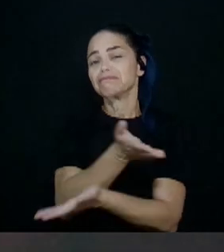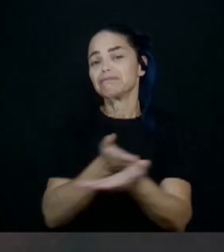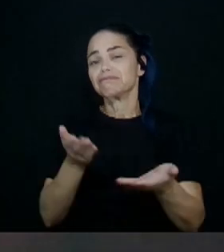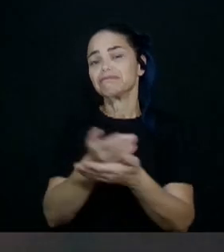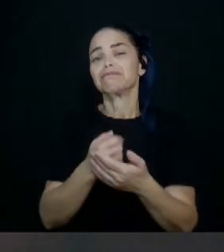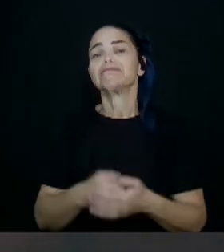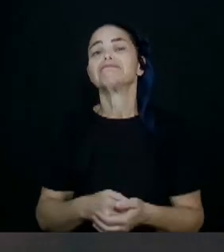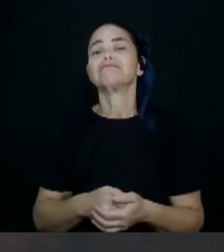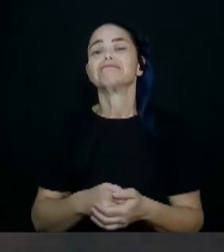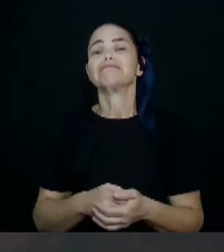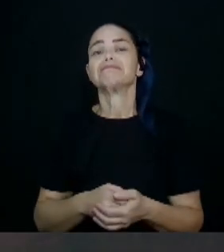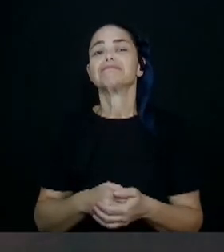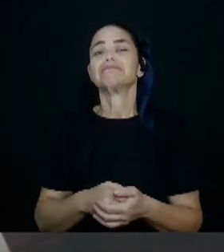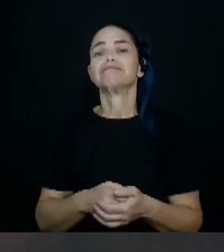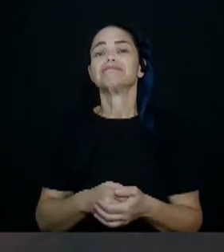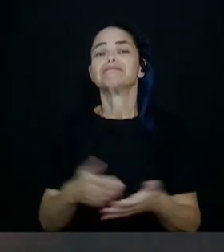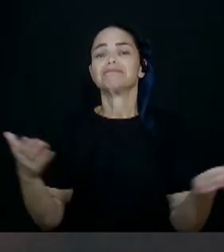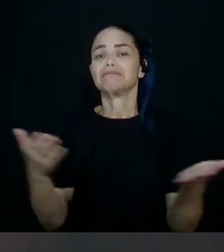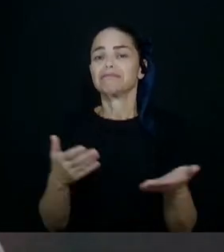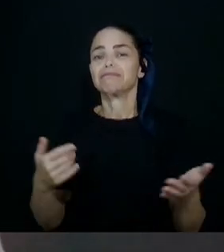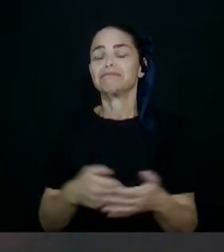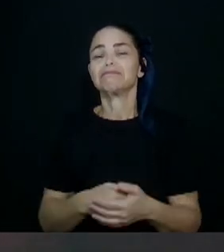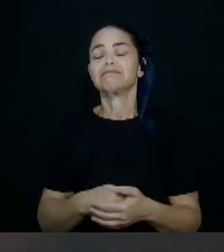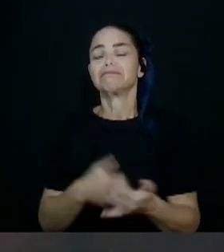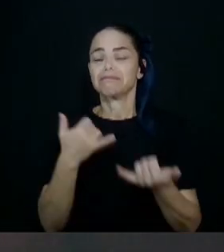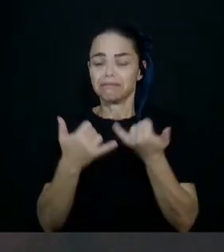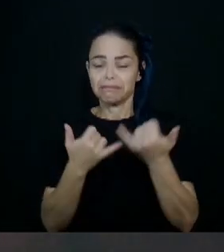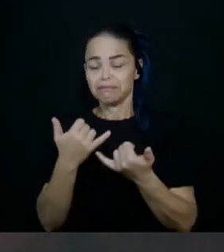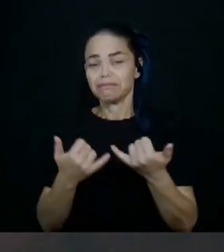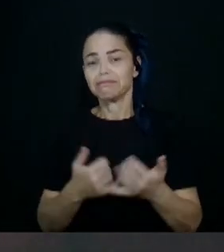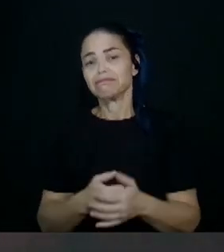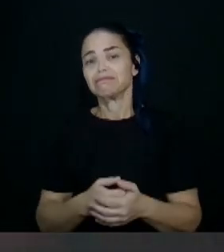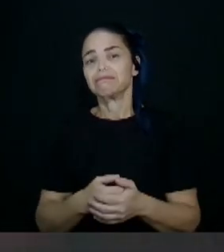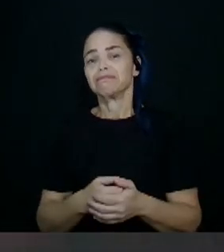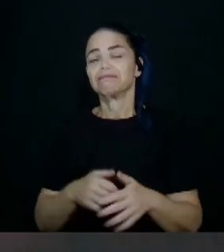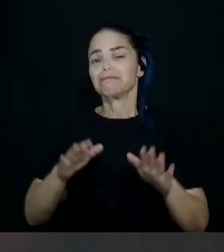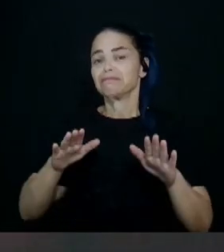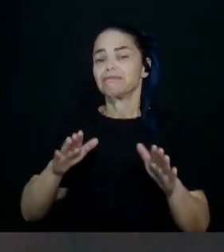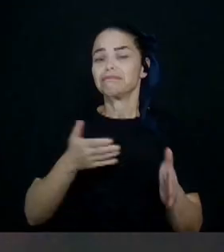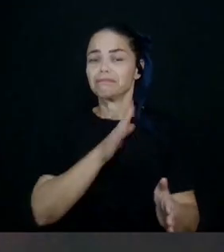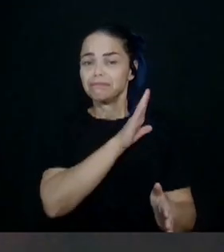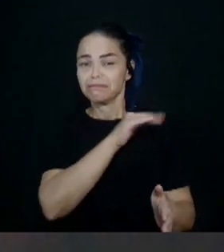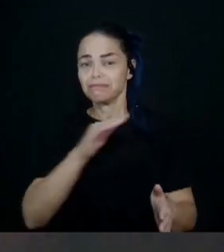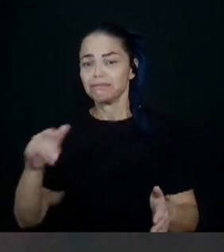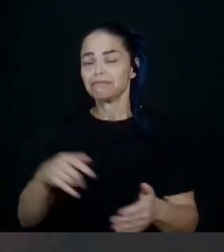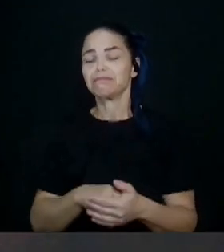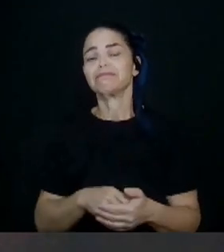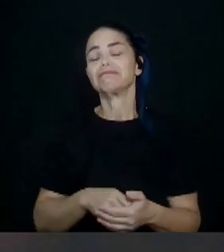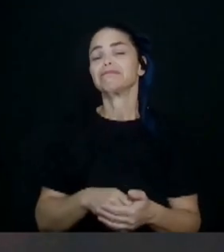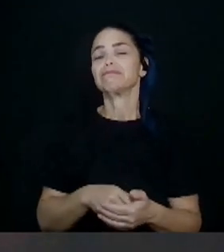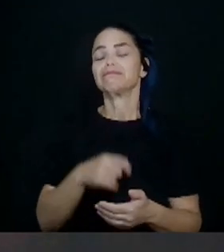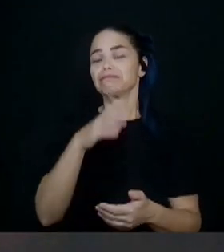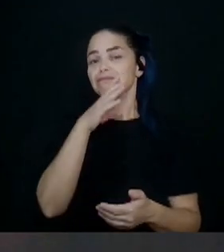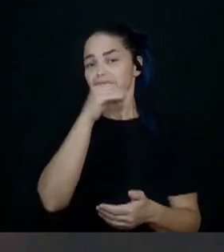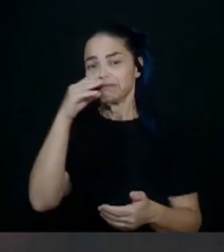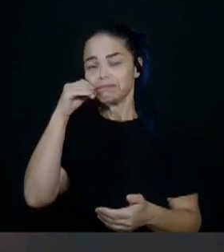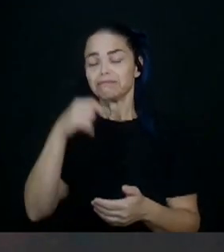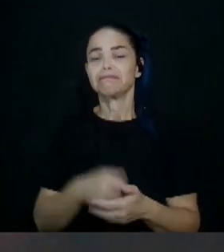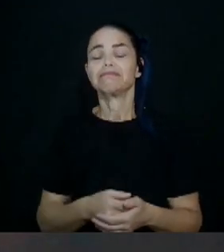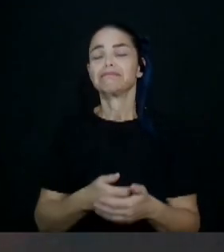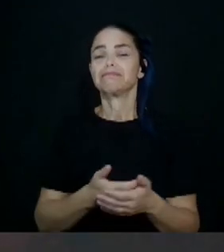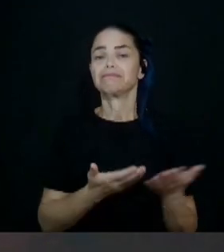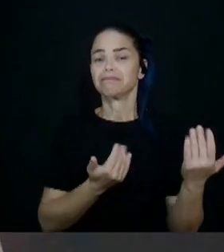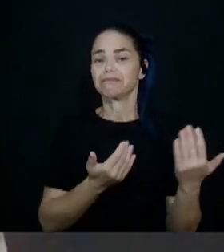colocar, até mesmo hoje, esses brinquedos eletrônicos para jovens, adolescentes e tal. Mas o processo cada vez mais está antes, mas está